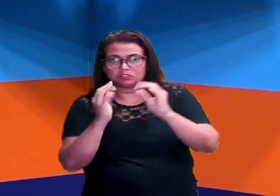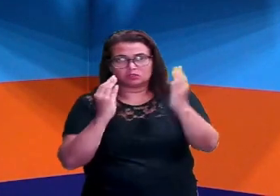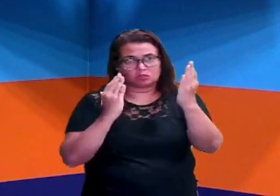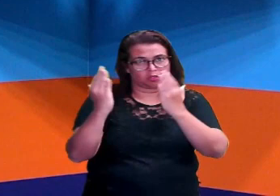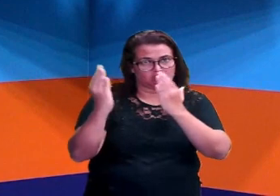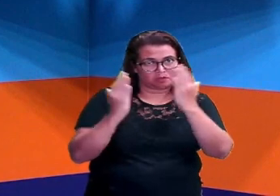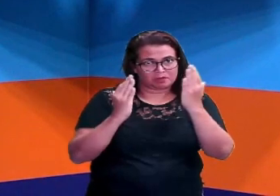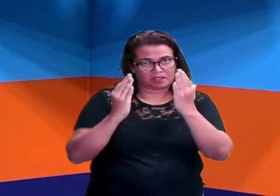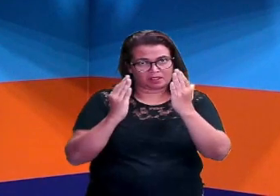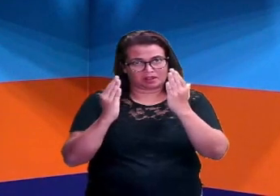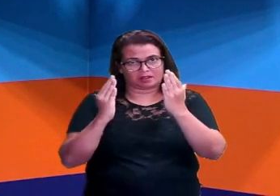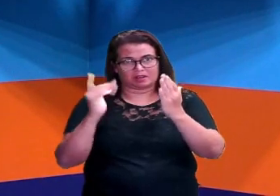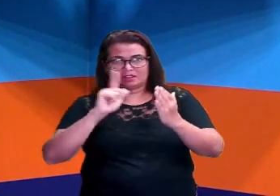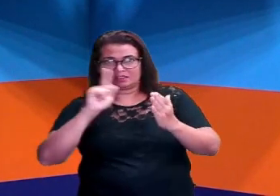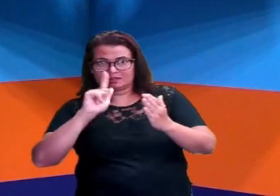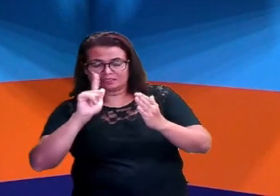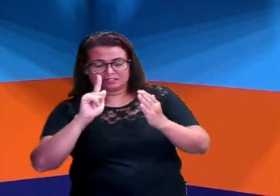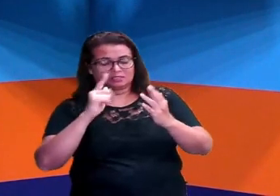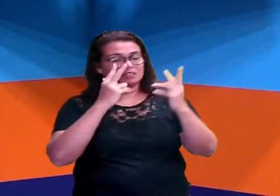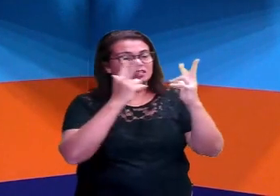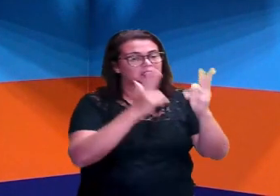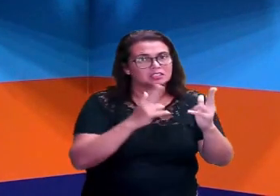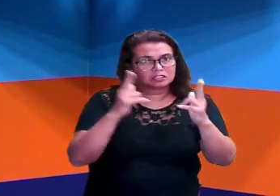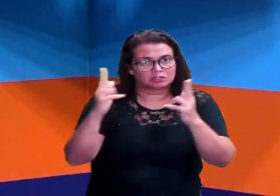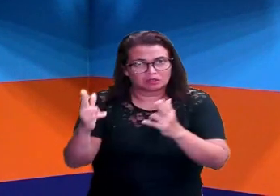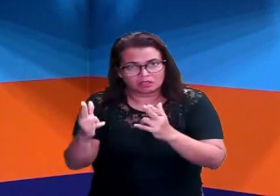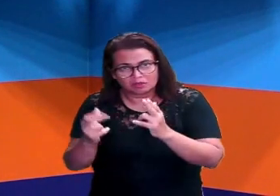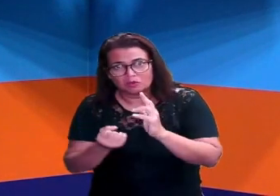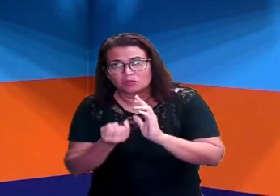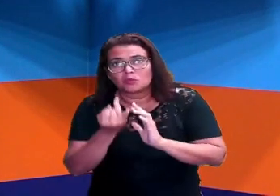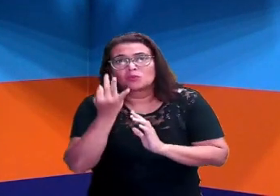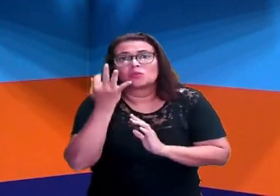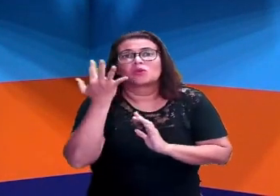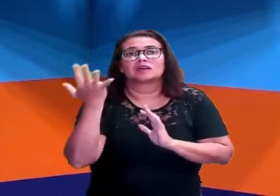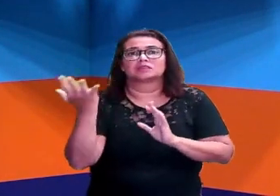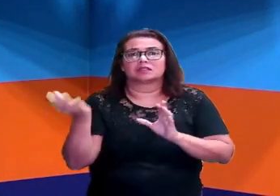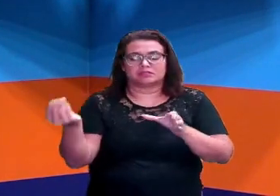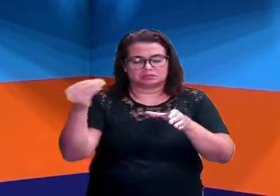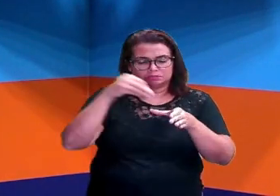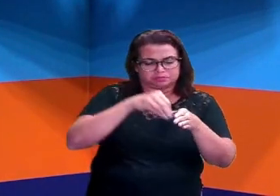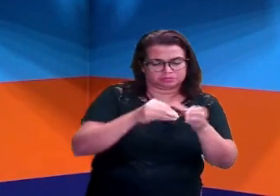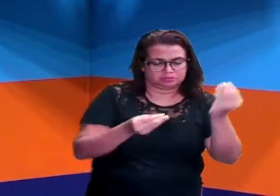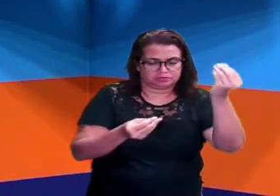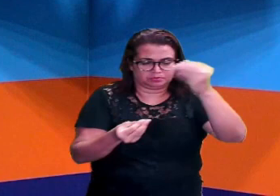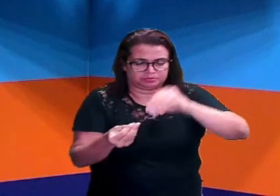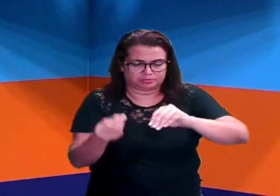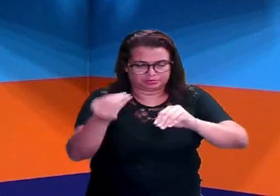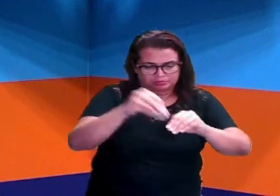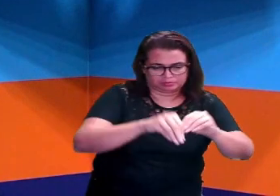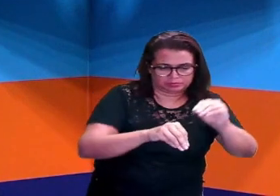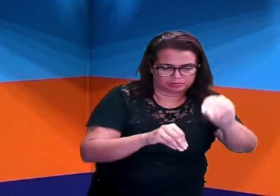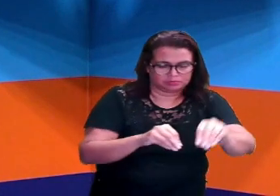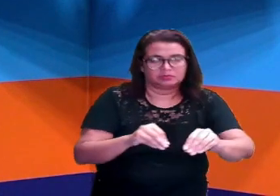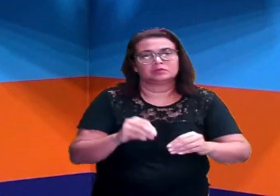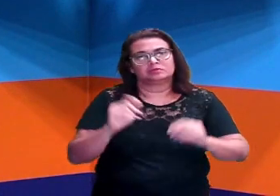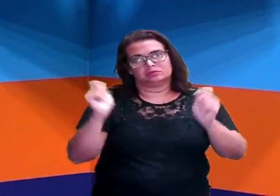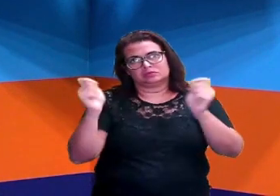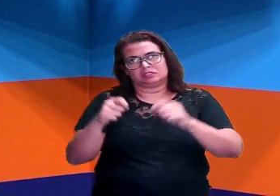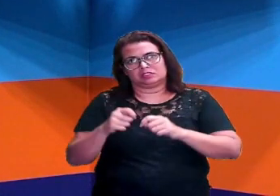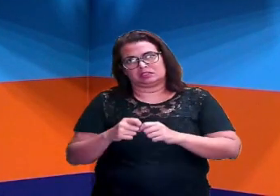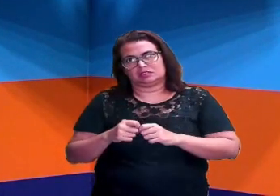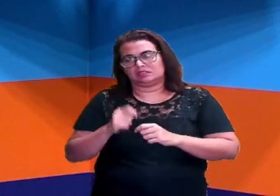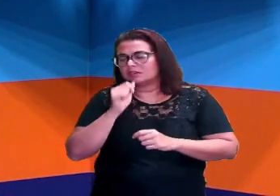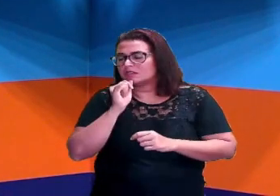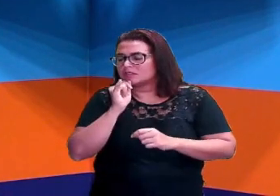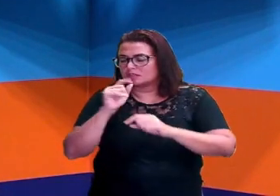espécie. É quantas vezes uma cabe na outra. Então, eu fazer a relação da medida de quantas vezes um determinado